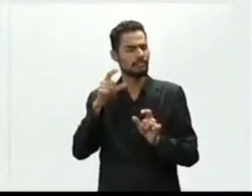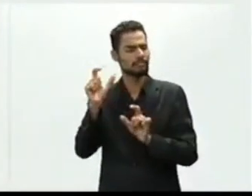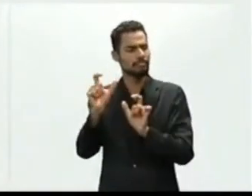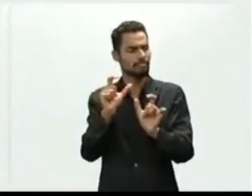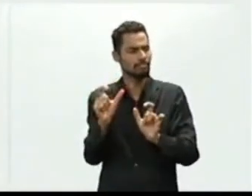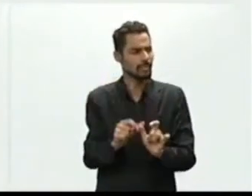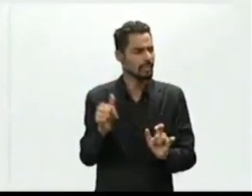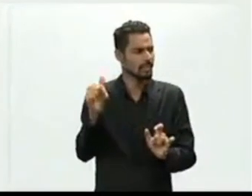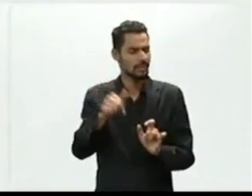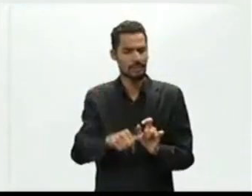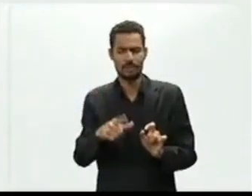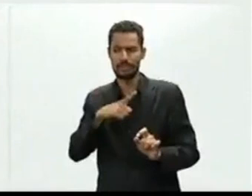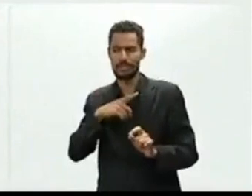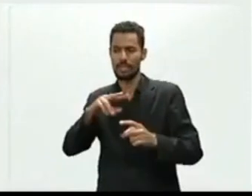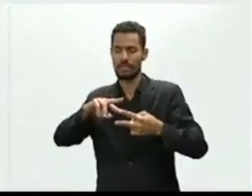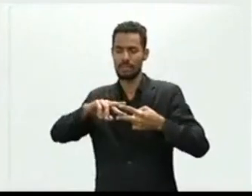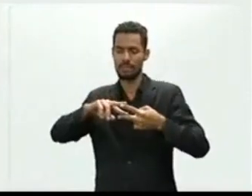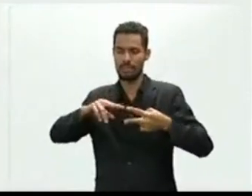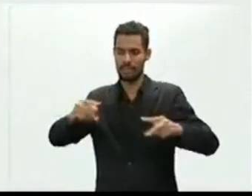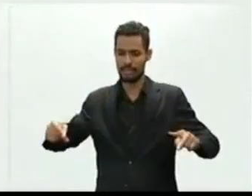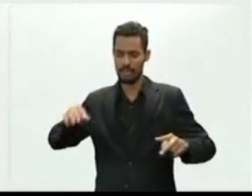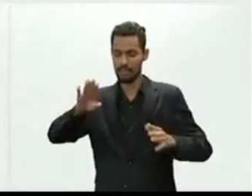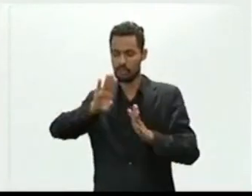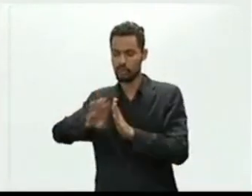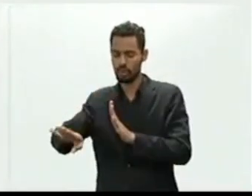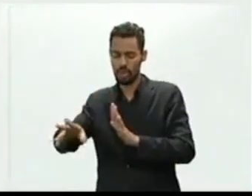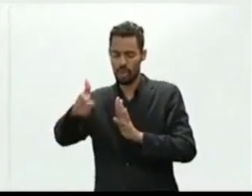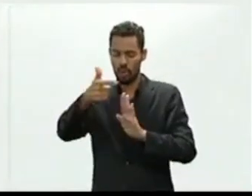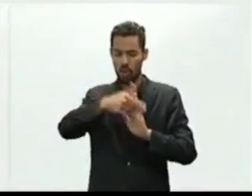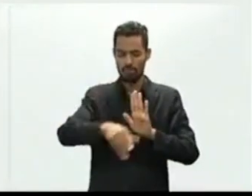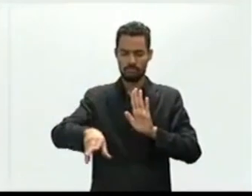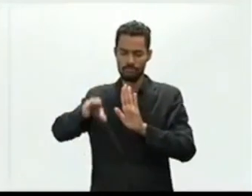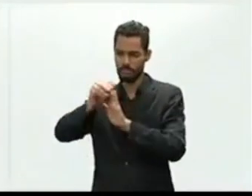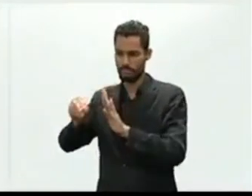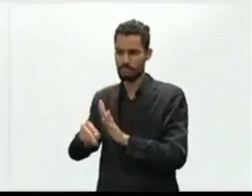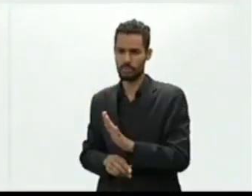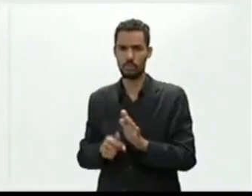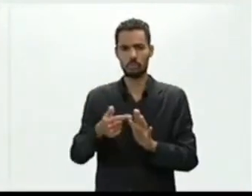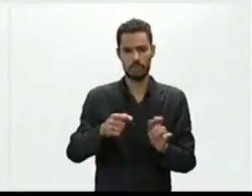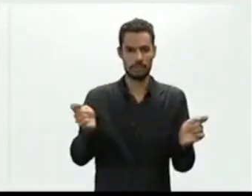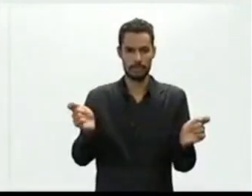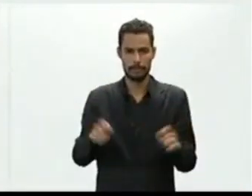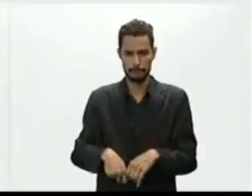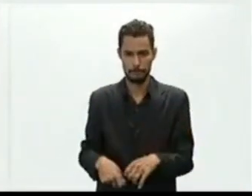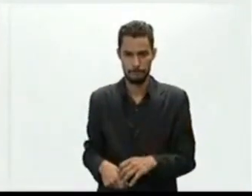de DNA, tirar de um organismo, colocar em outro, amplificar e tudo mais.